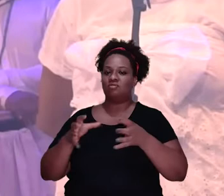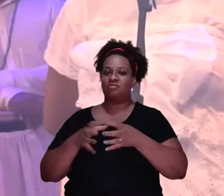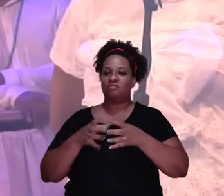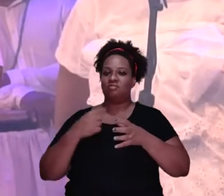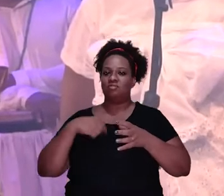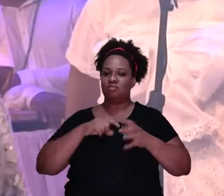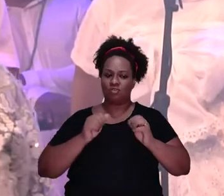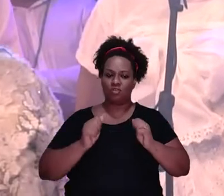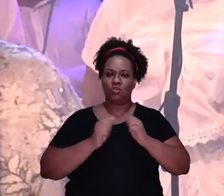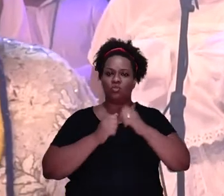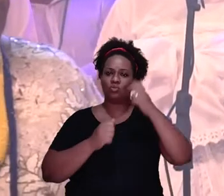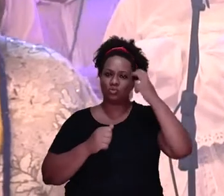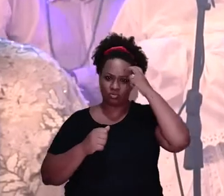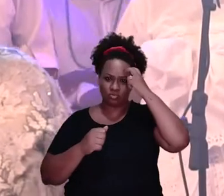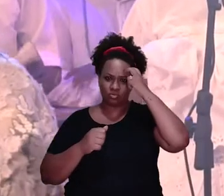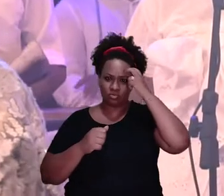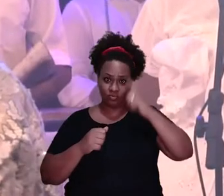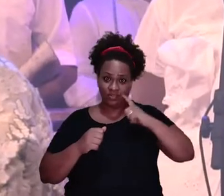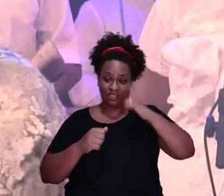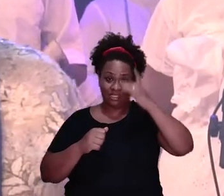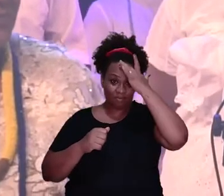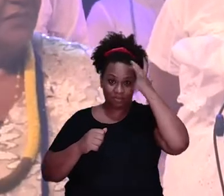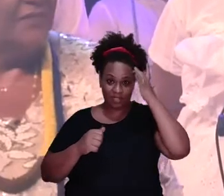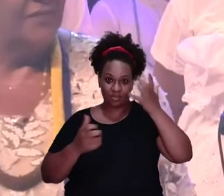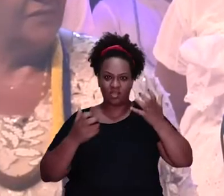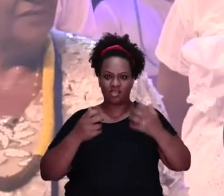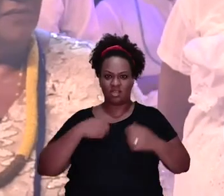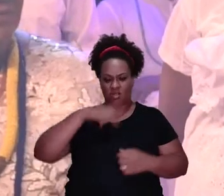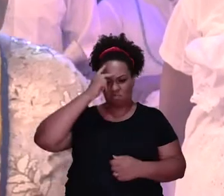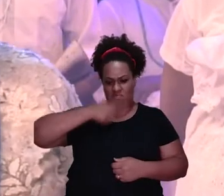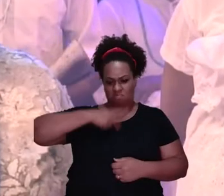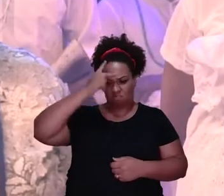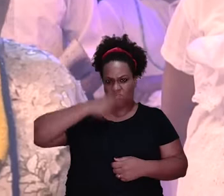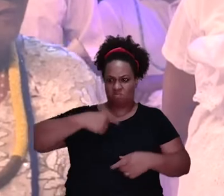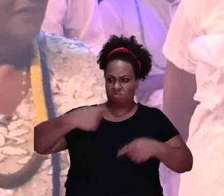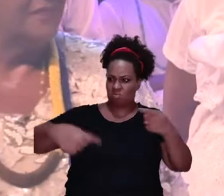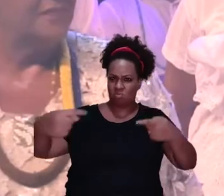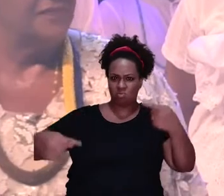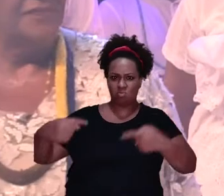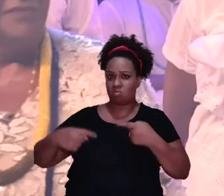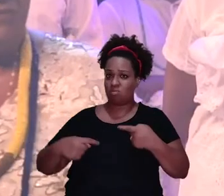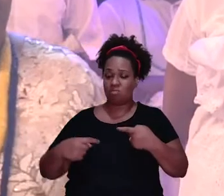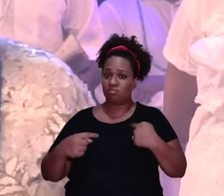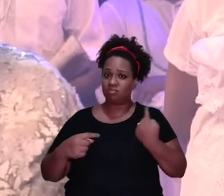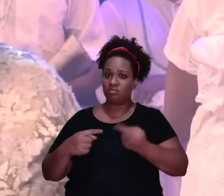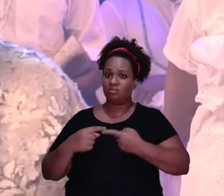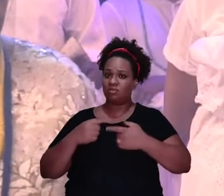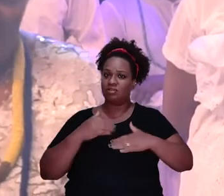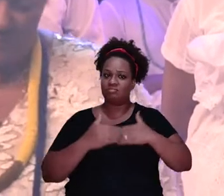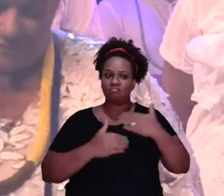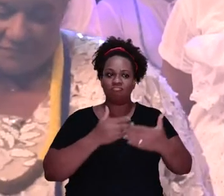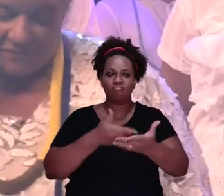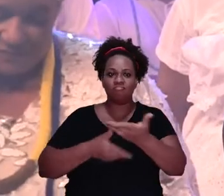coletivo nós somos contracultura em quantas pessoas querem que sejamos individualistas competitivos